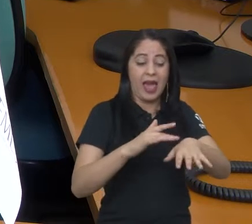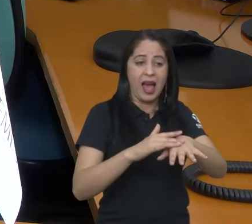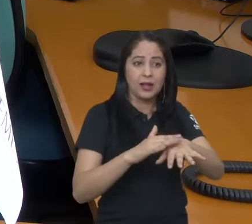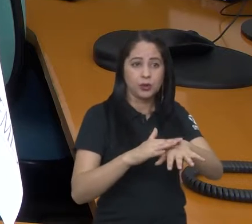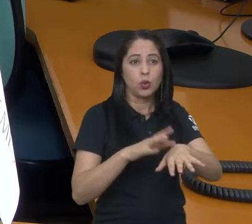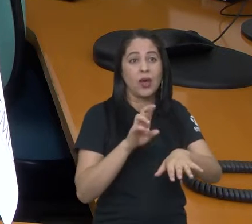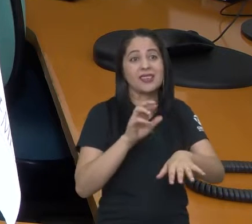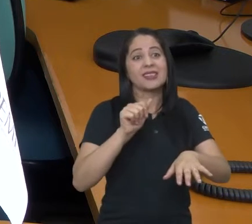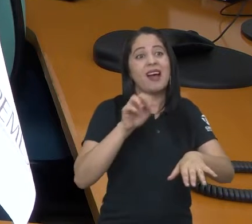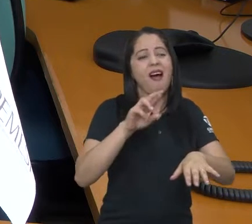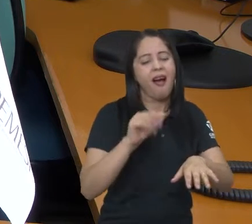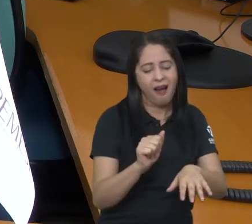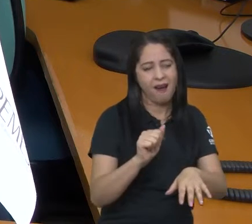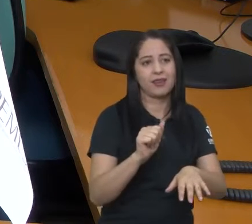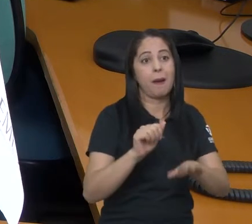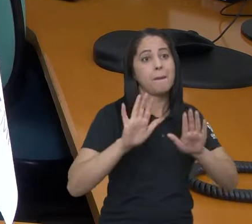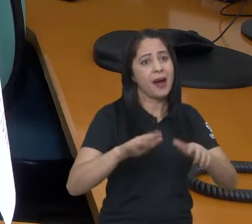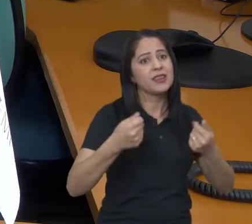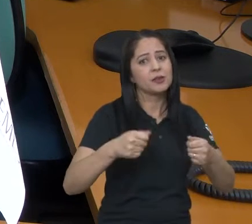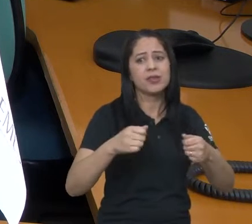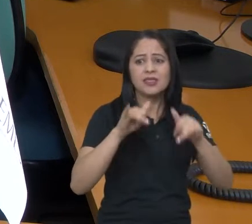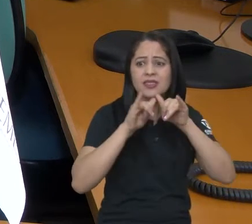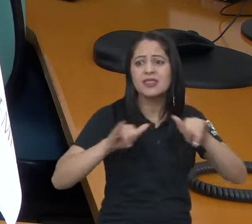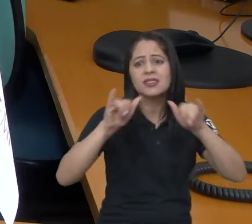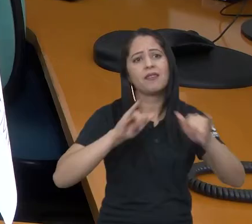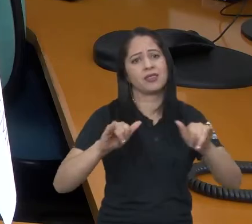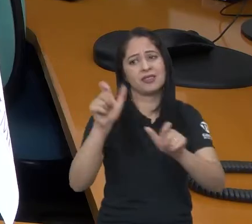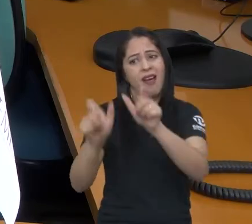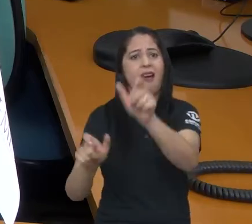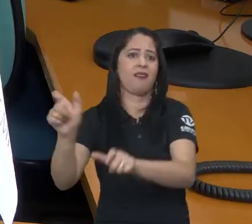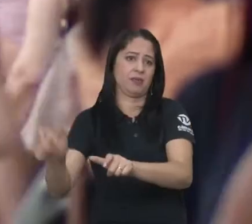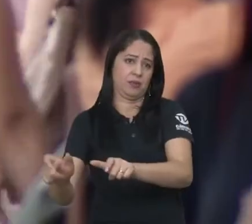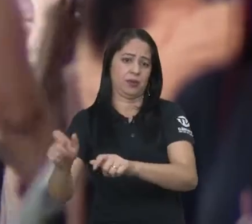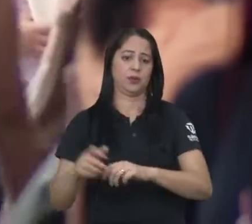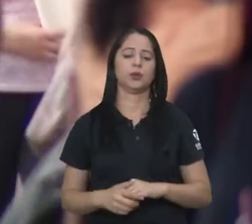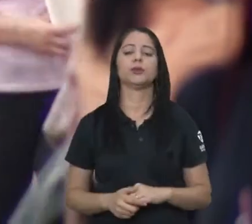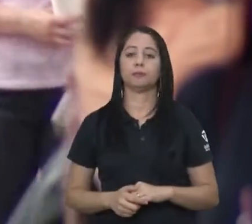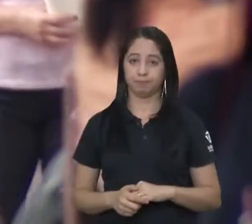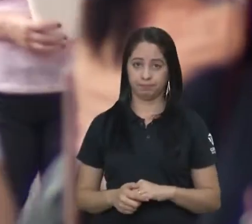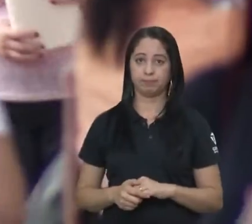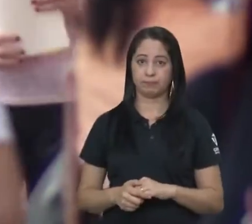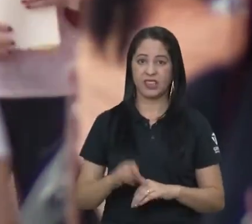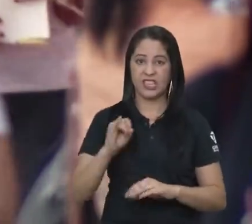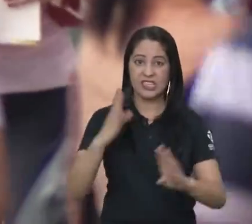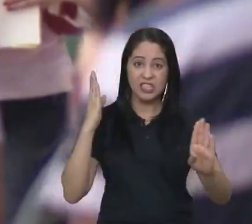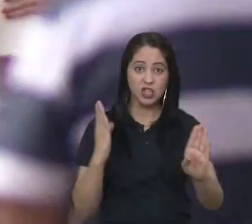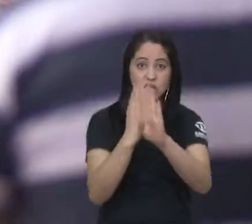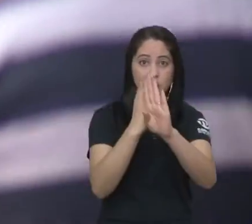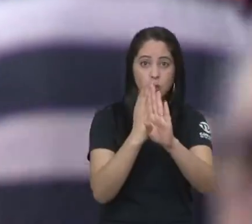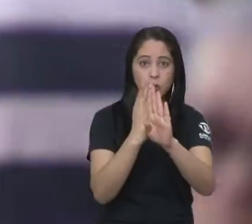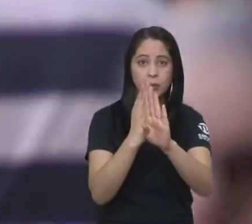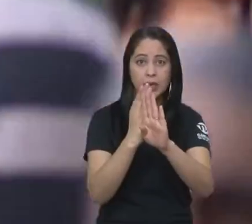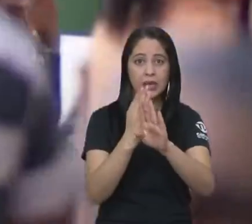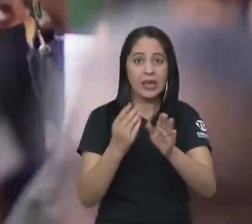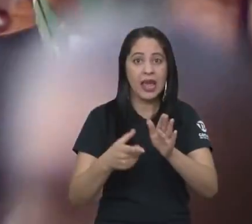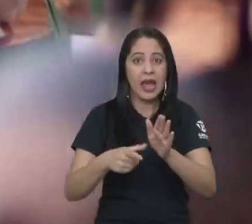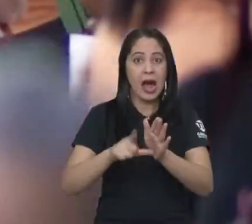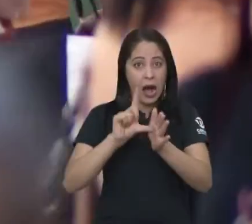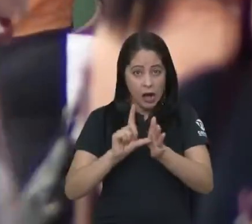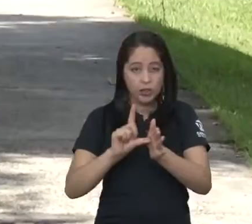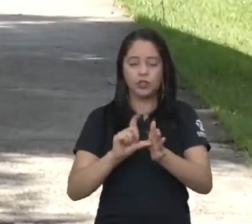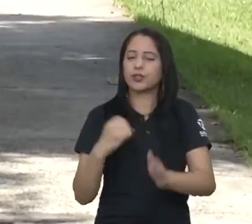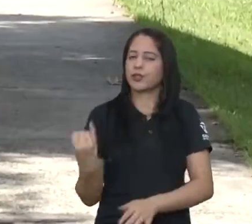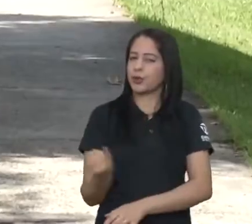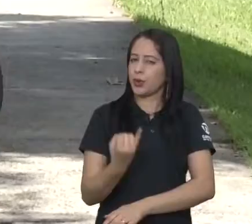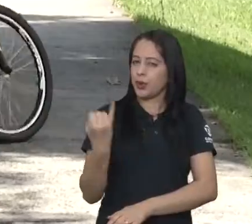de baixa incidência, né? Doenças raras, que precisam ser lembradas, né? E vale ressaltar, o diagnóstico precoce da